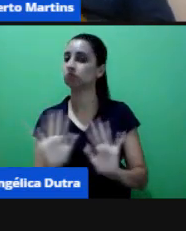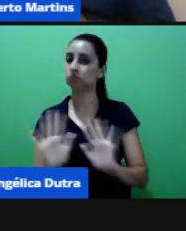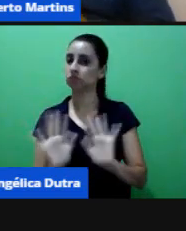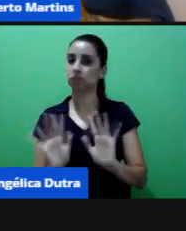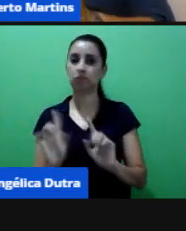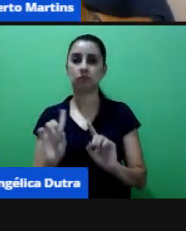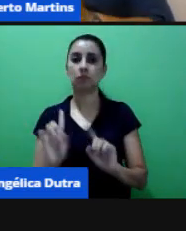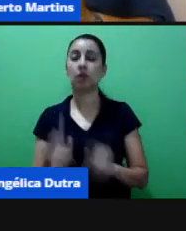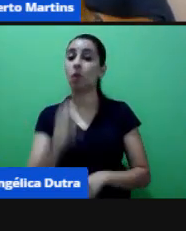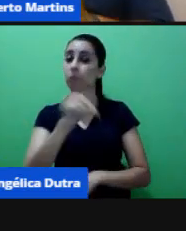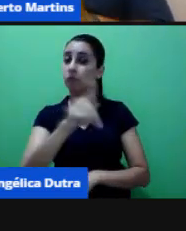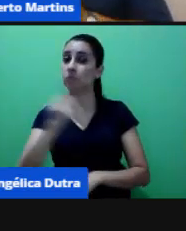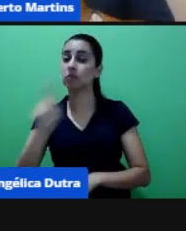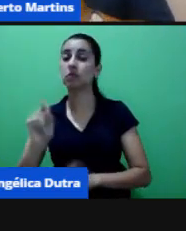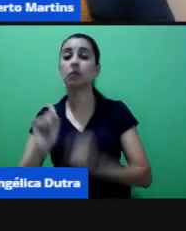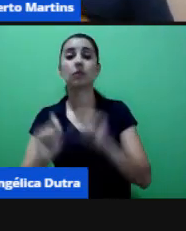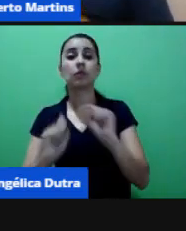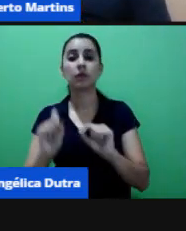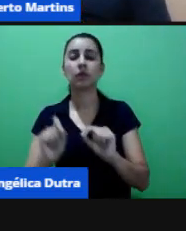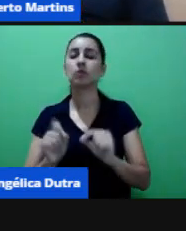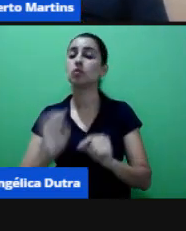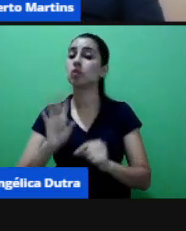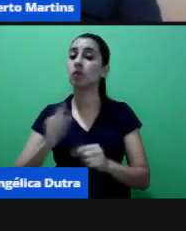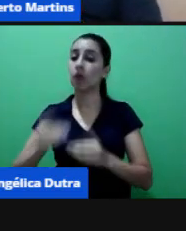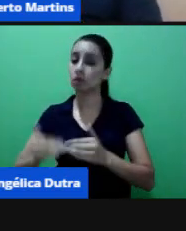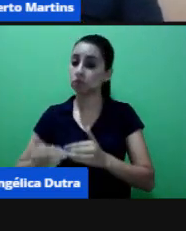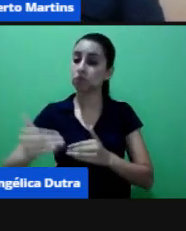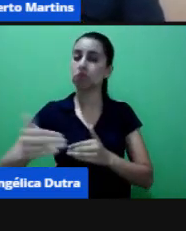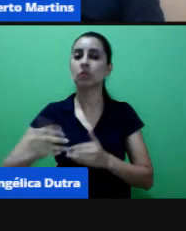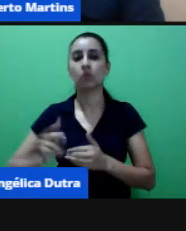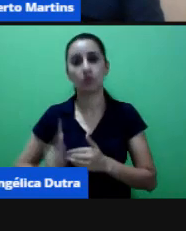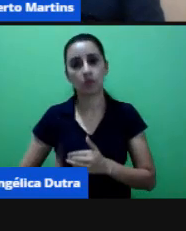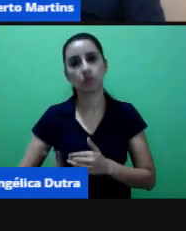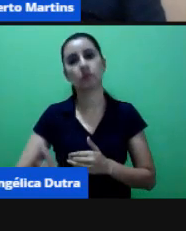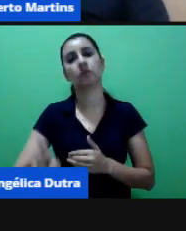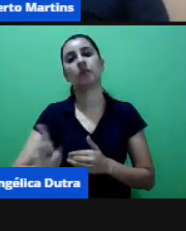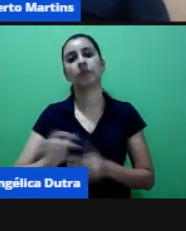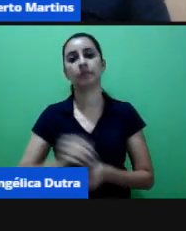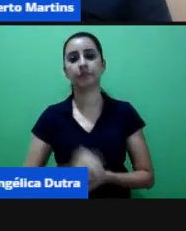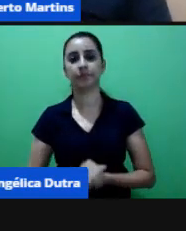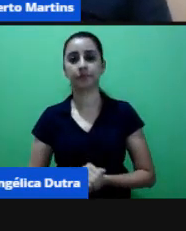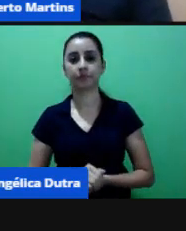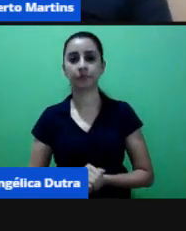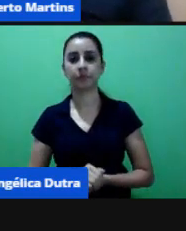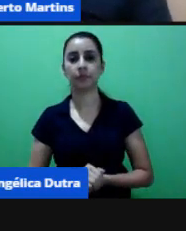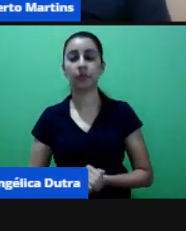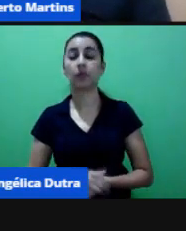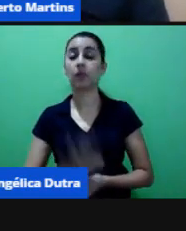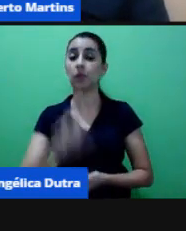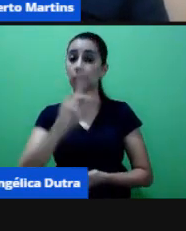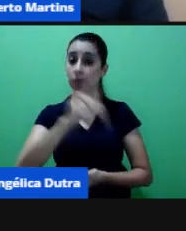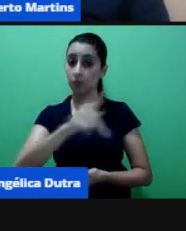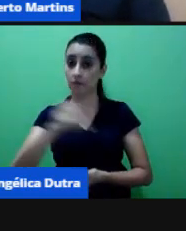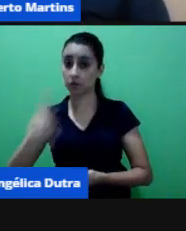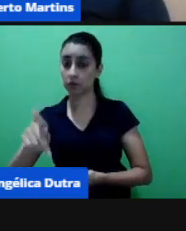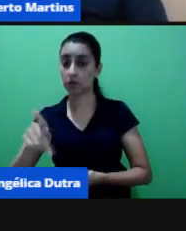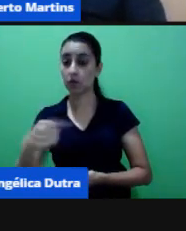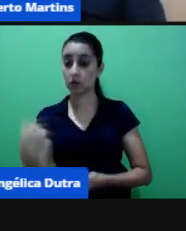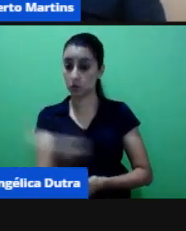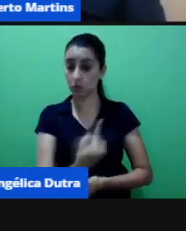enquanto professor, dar continuidade a esse caderno. Na verdade, não é isso. Enquanto professor, nós vamos